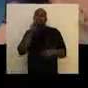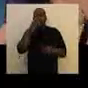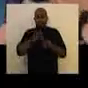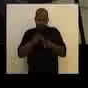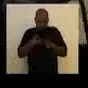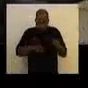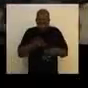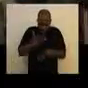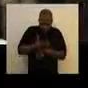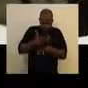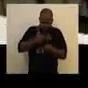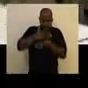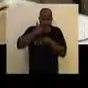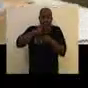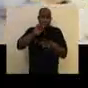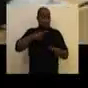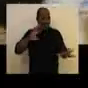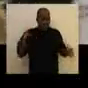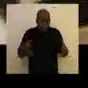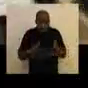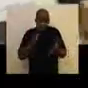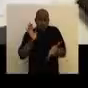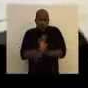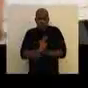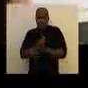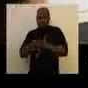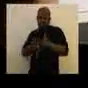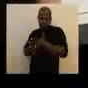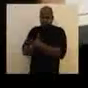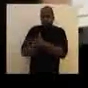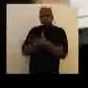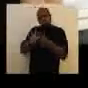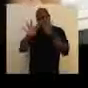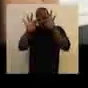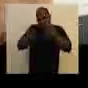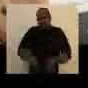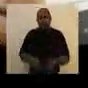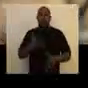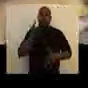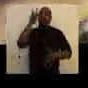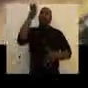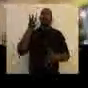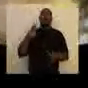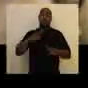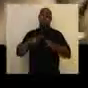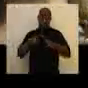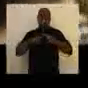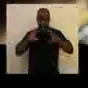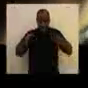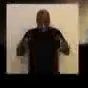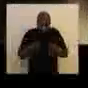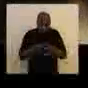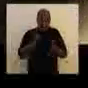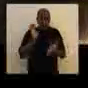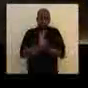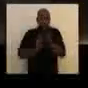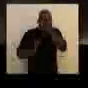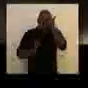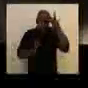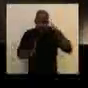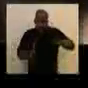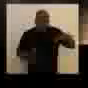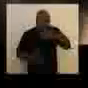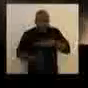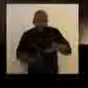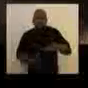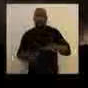todos, qualquer barreira é derrubada, é facilmente derrubada. Quando você se junta com as pessoas ali,